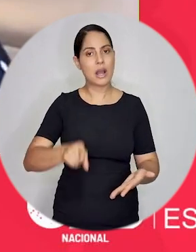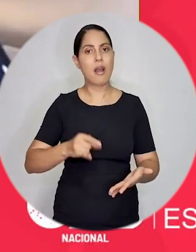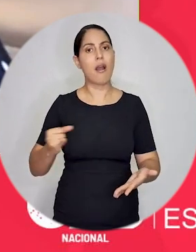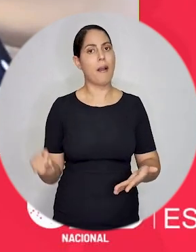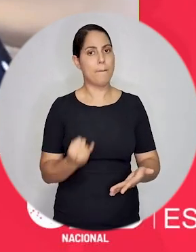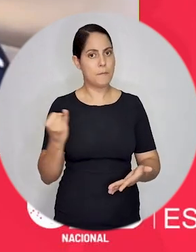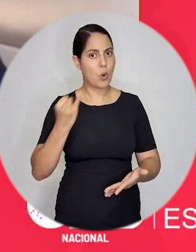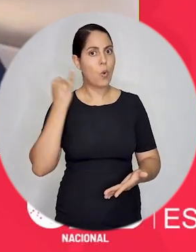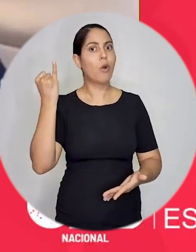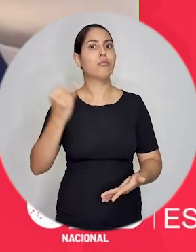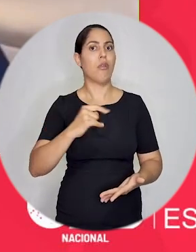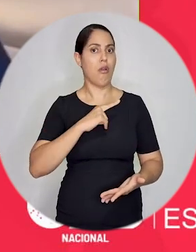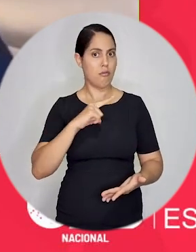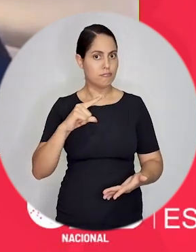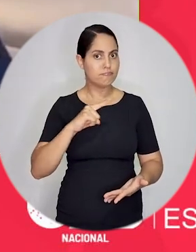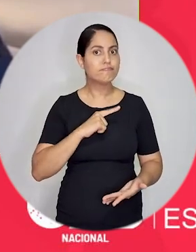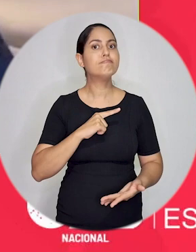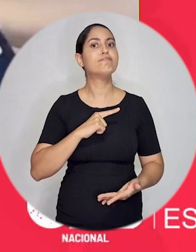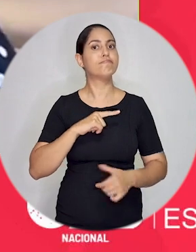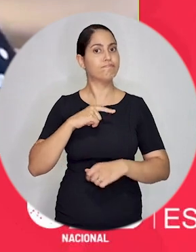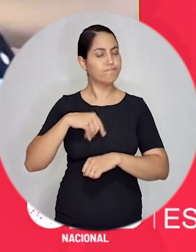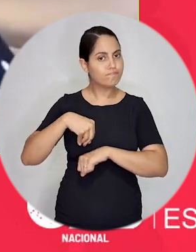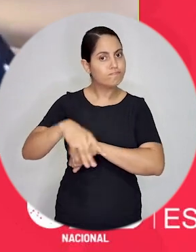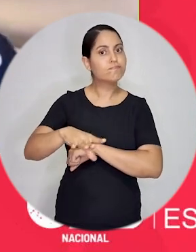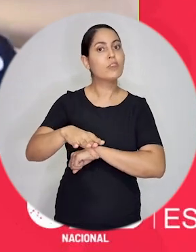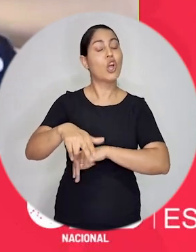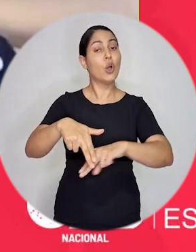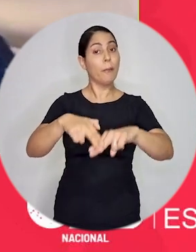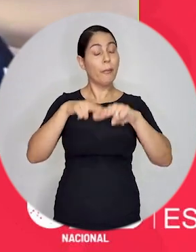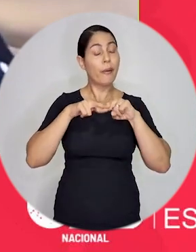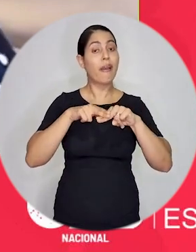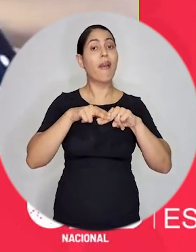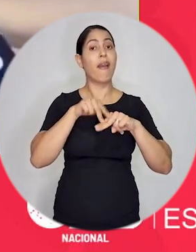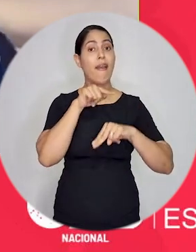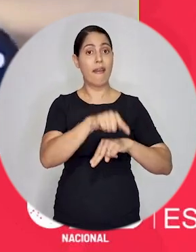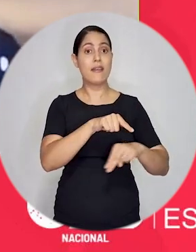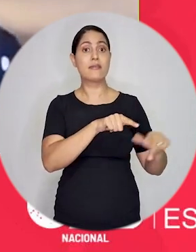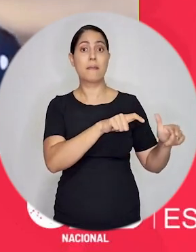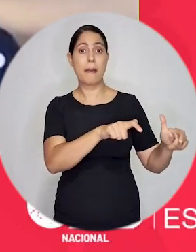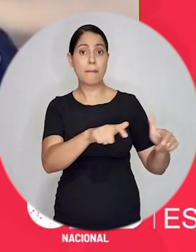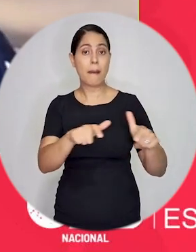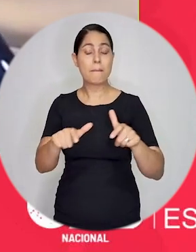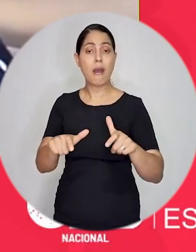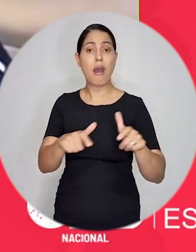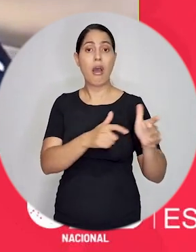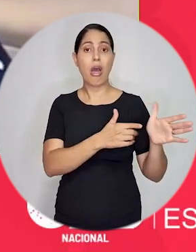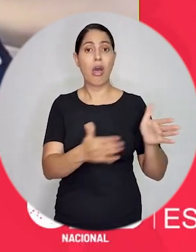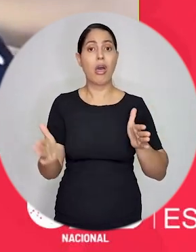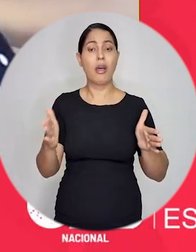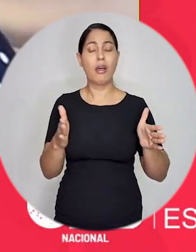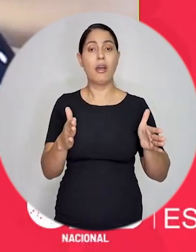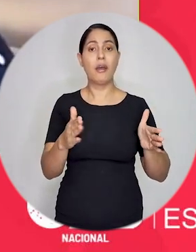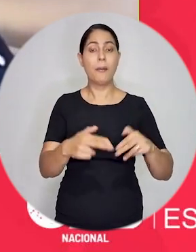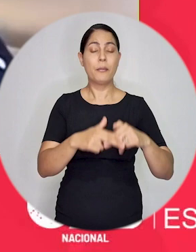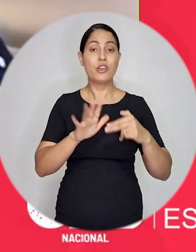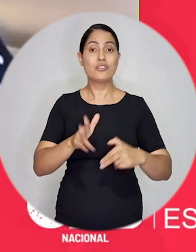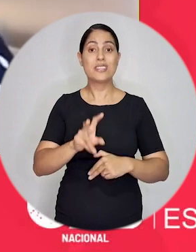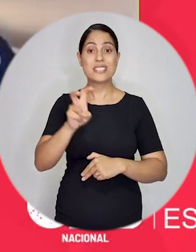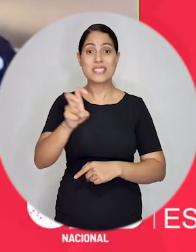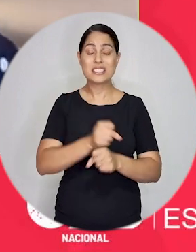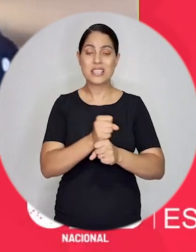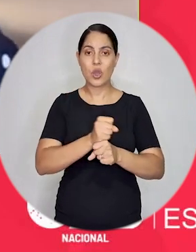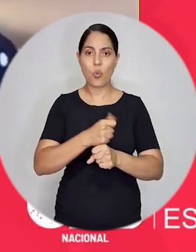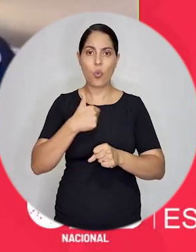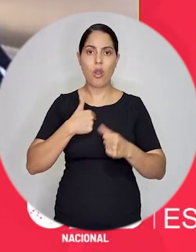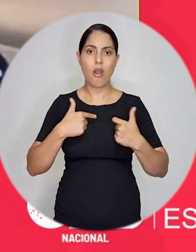é extremamente recomendável na maior parte desses procedimentos. E eu digo isso porque há quase 5 anos, né, à frente